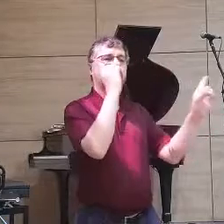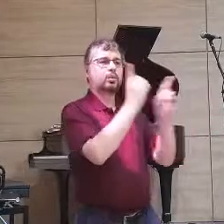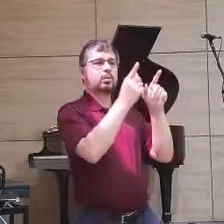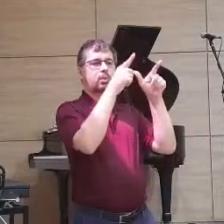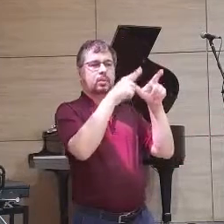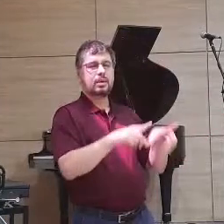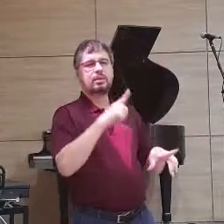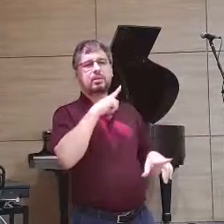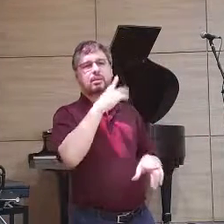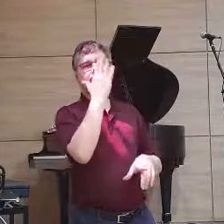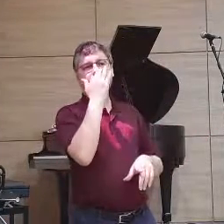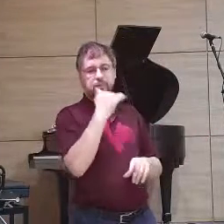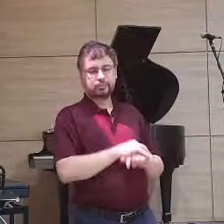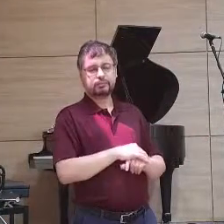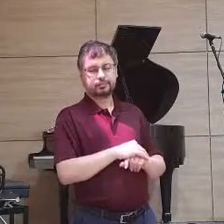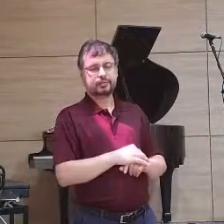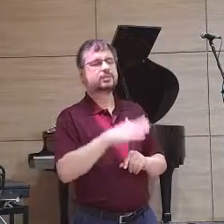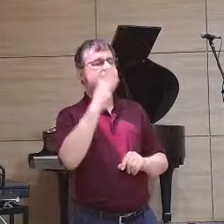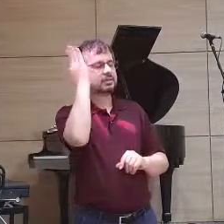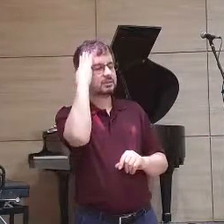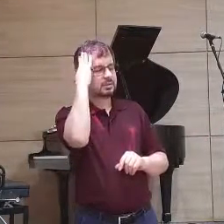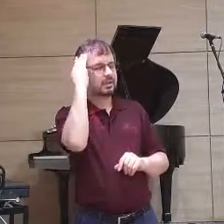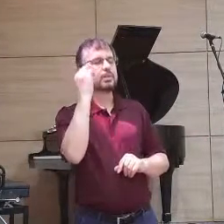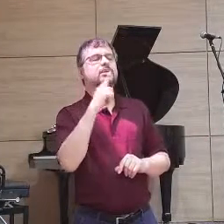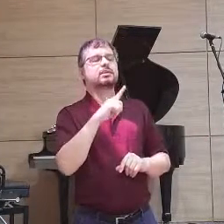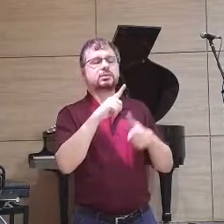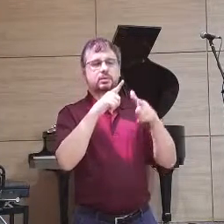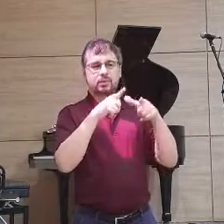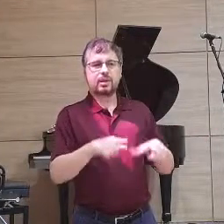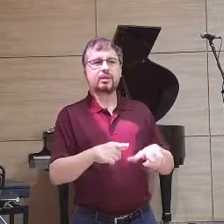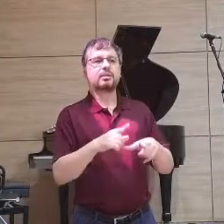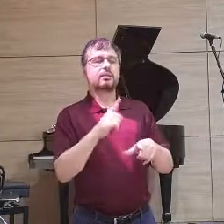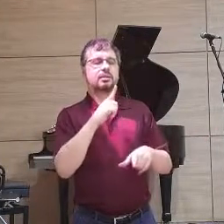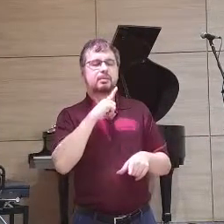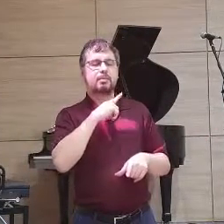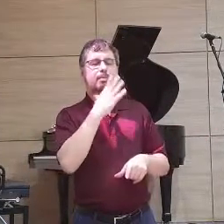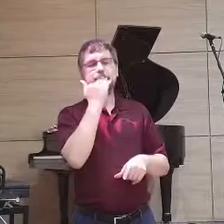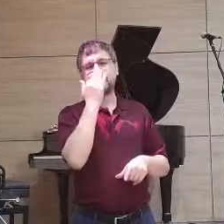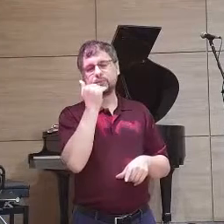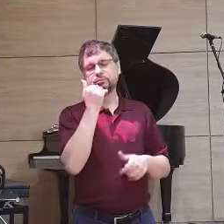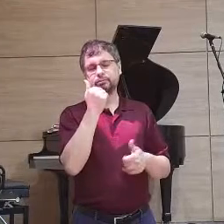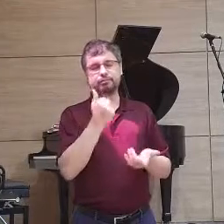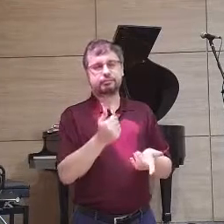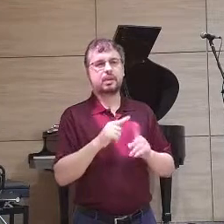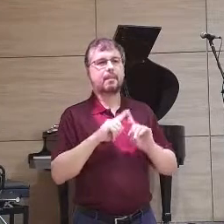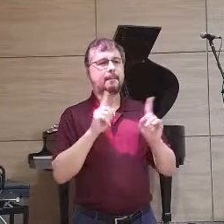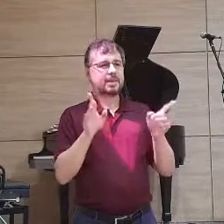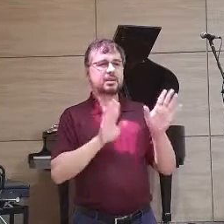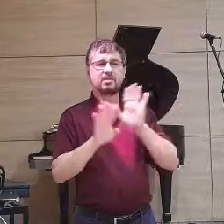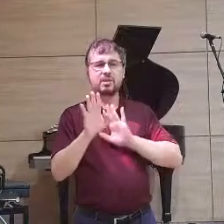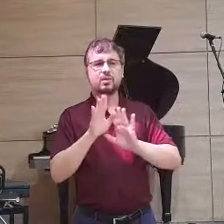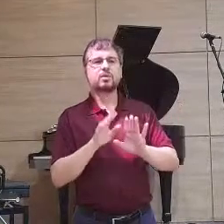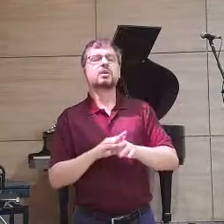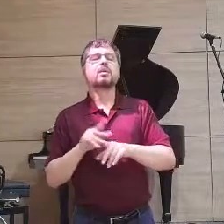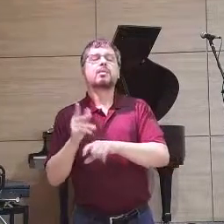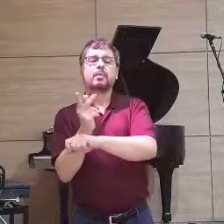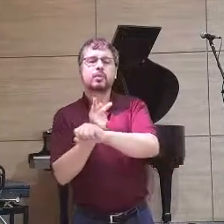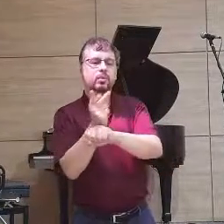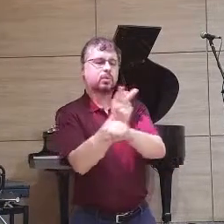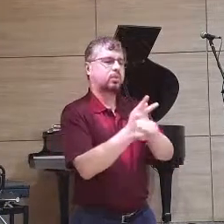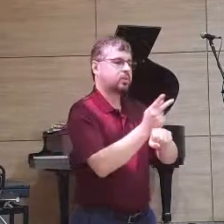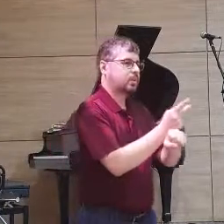tempão então ele sabe da fonte ele sabe onde tem o Pão Sagrado mas infelizmente alguns continuam procurando